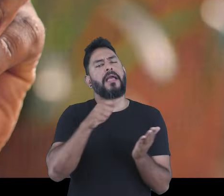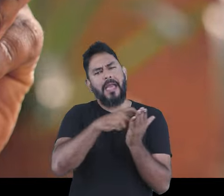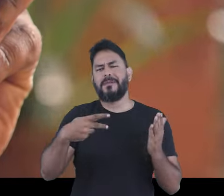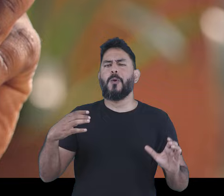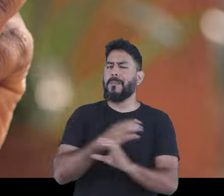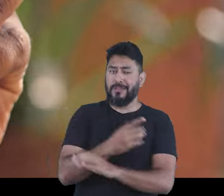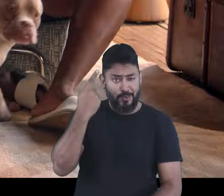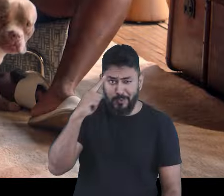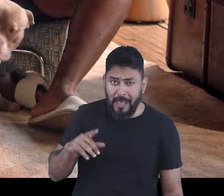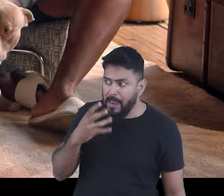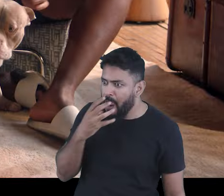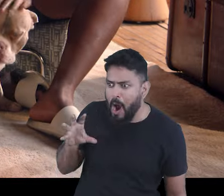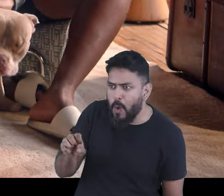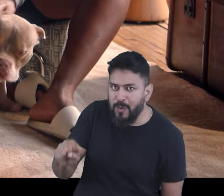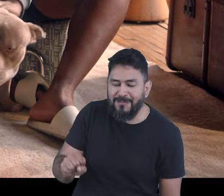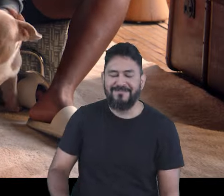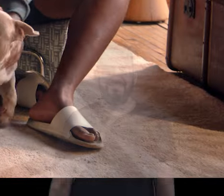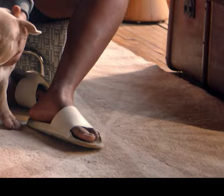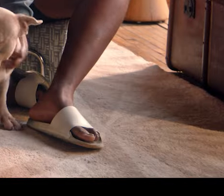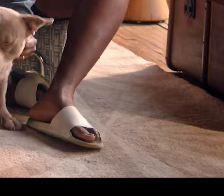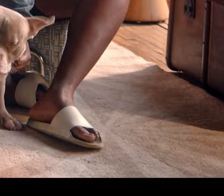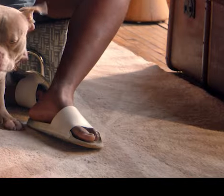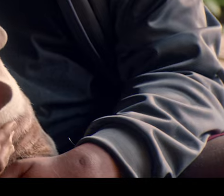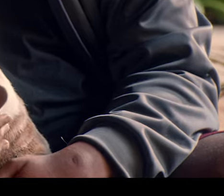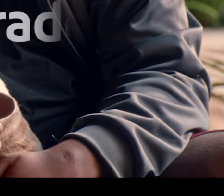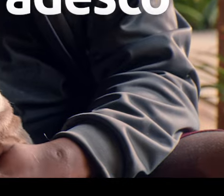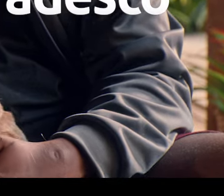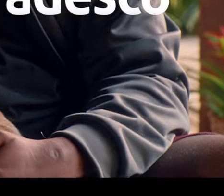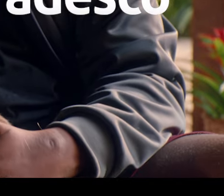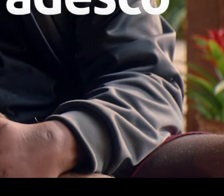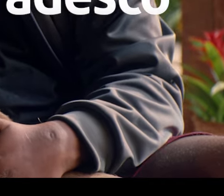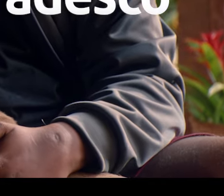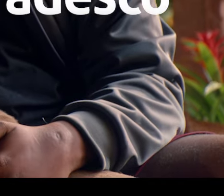aí no seu app. Daniel mostra o app faz Bradesco. Tudo, só Eles não sabe latir. Com o cachorro Bradesco.